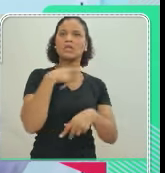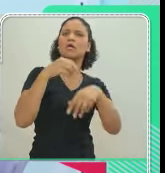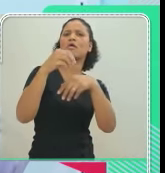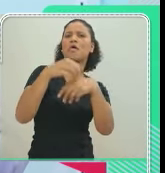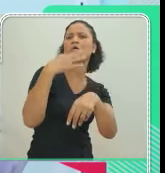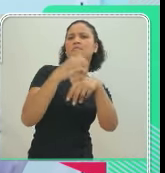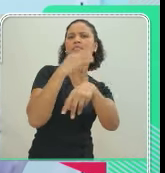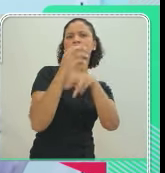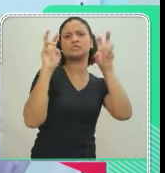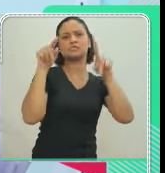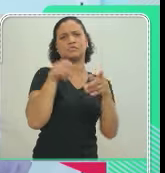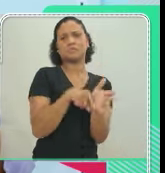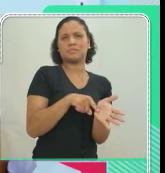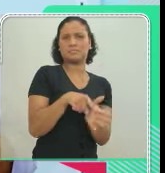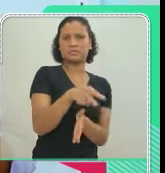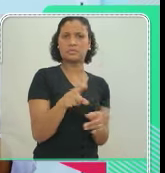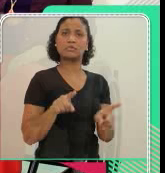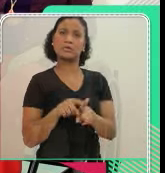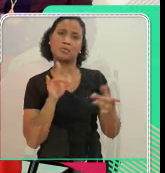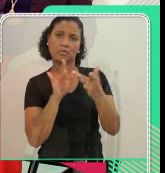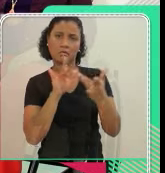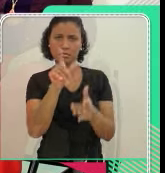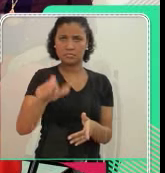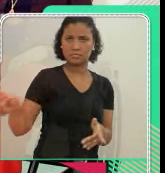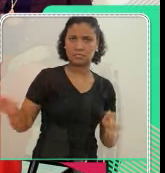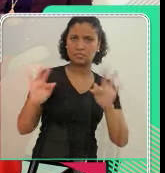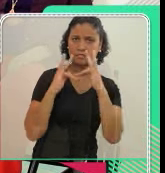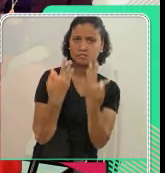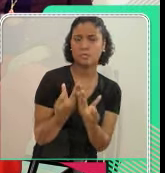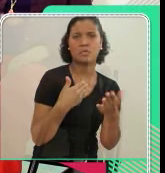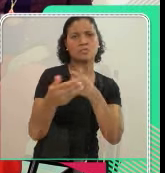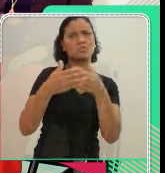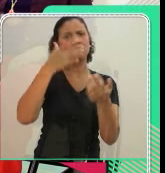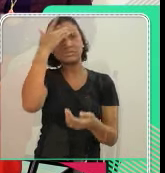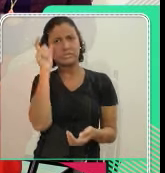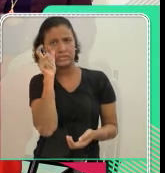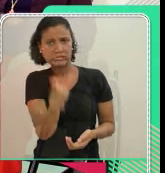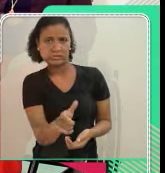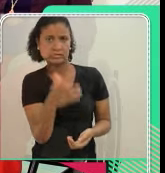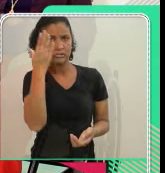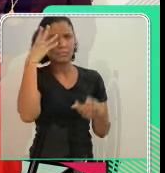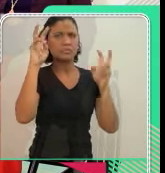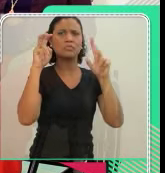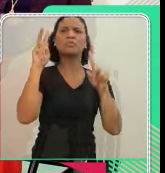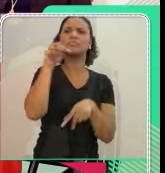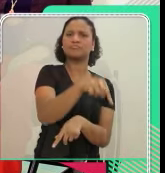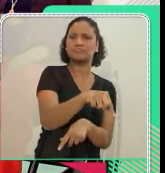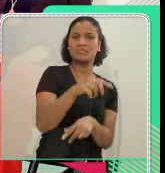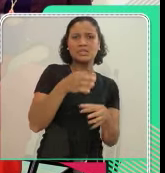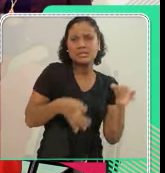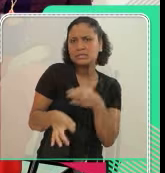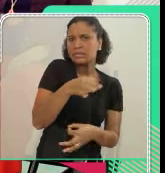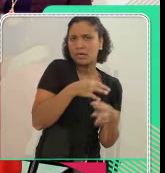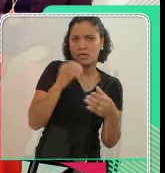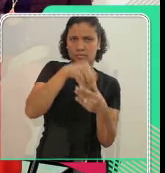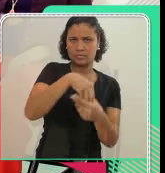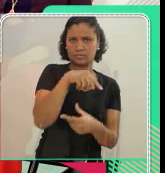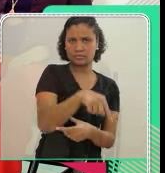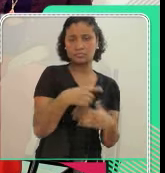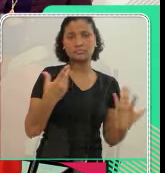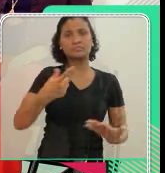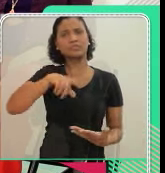um contato. Então, quer dizer, paciente, familiar, qualquer pessoa interessada em saber um pouco mais sobre pesquisas com células-tronco, inclusive testes clínicos,